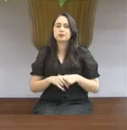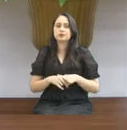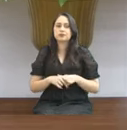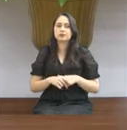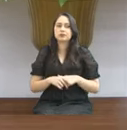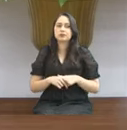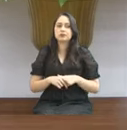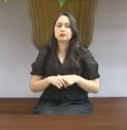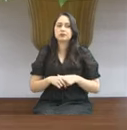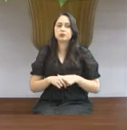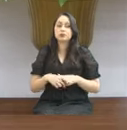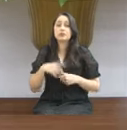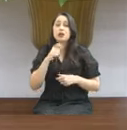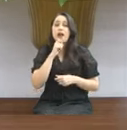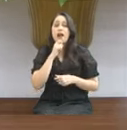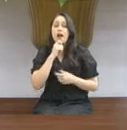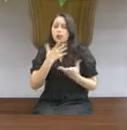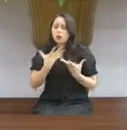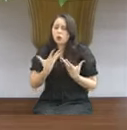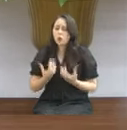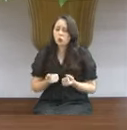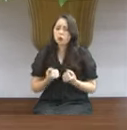sem receber, a gente crê.